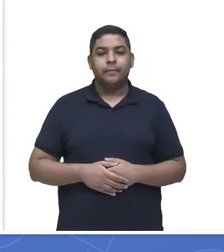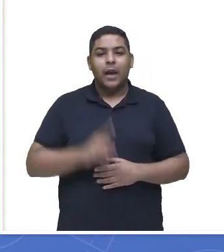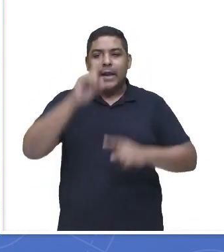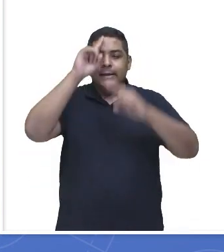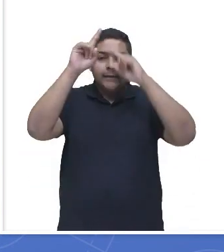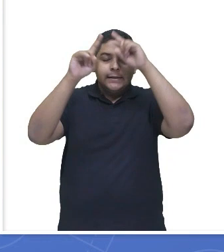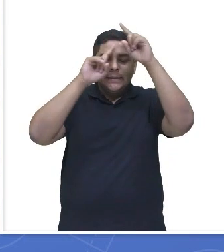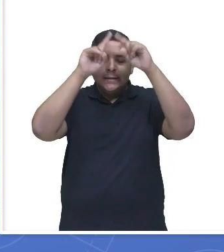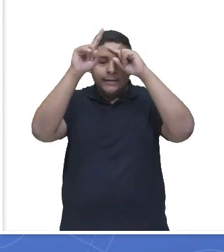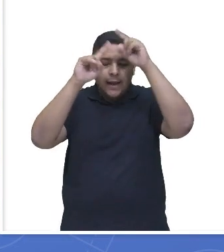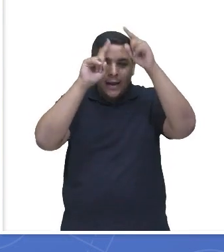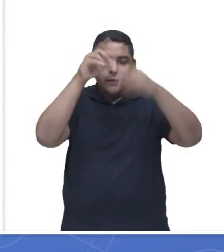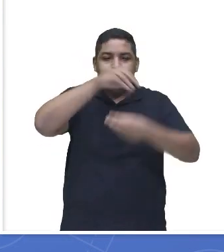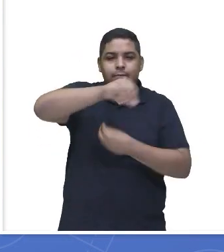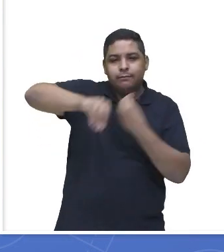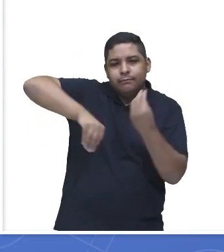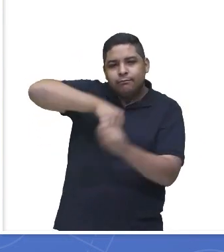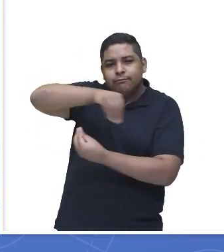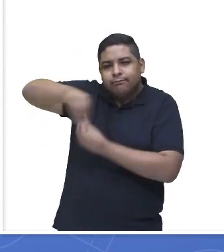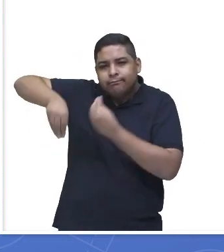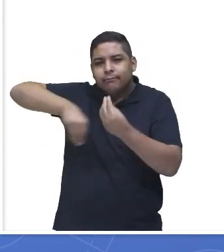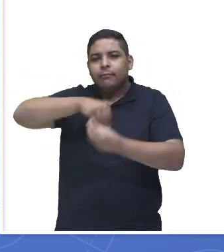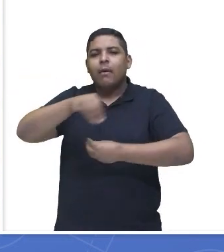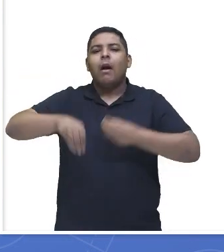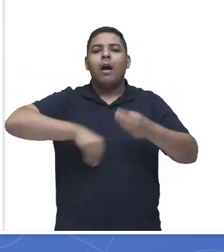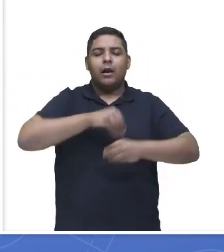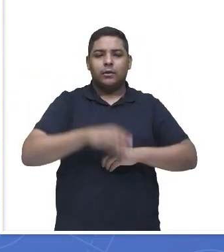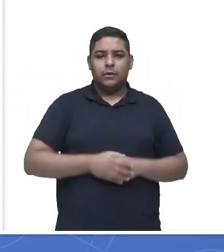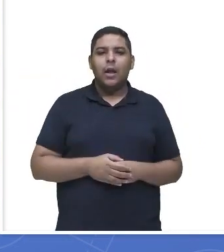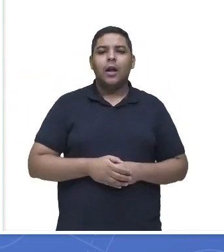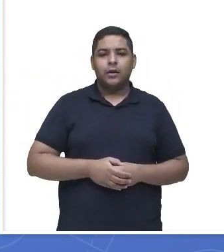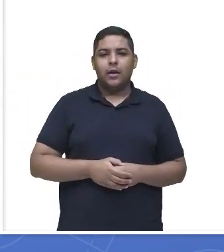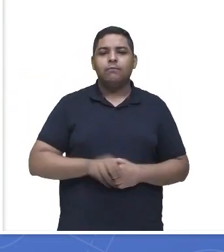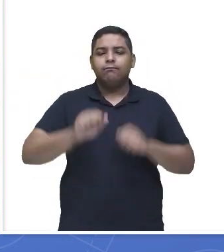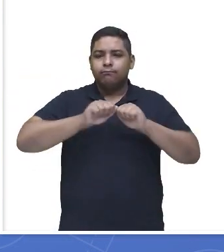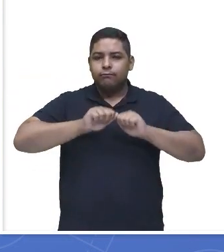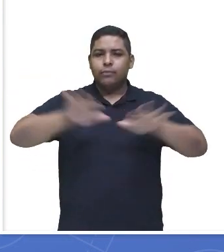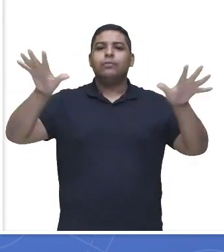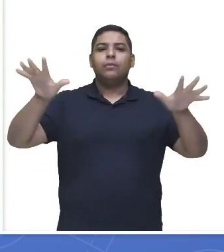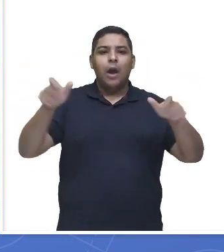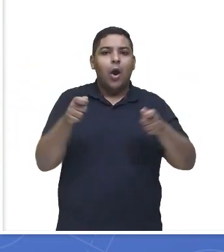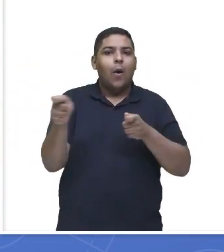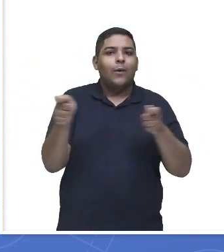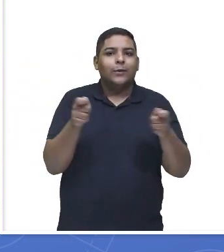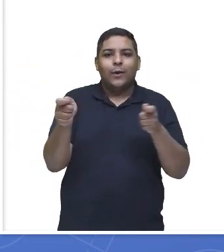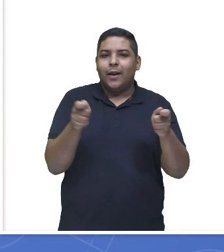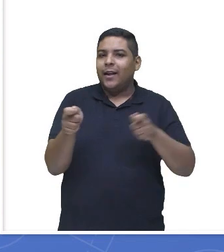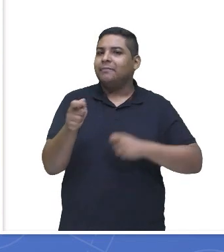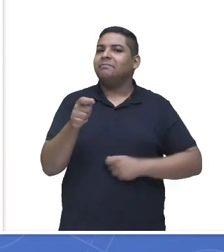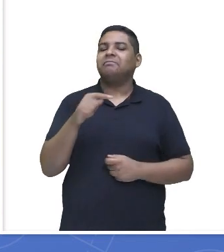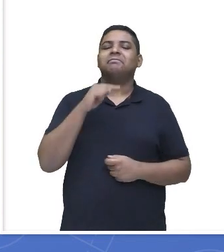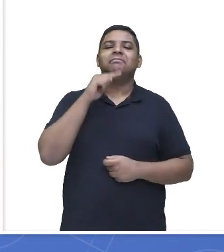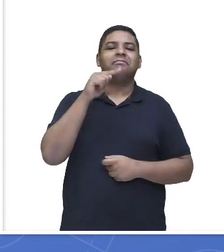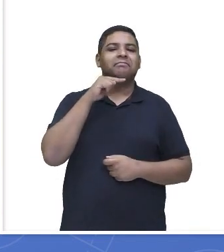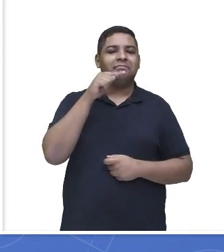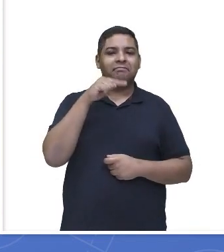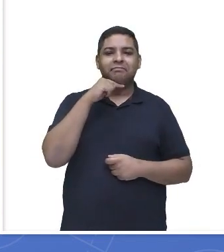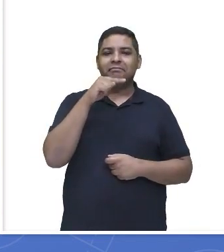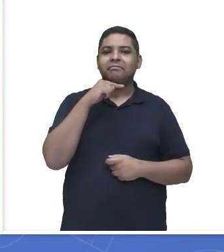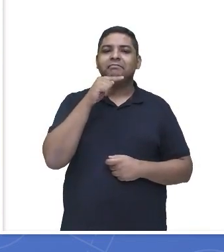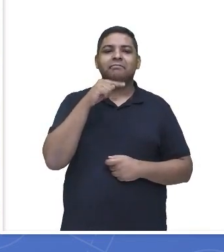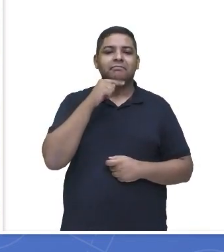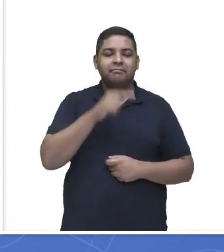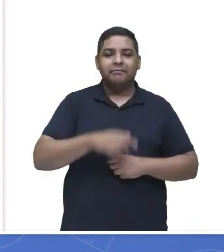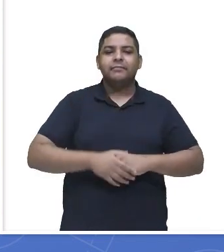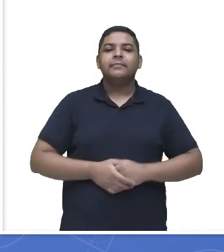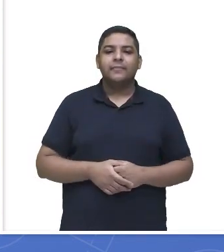vão circular de maneira mais rápida e não vai ser mais possível controlá-las. Não é mais possível controlá-las. E